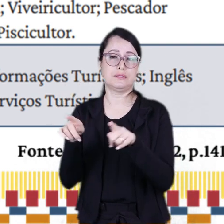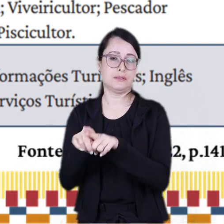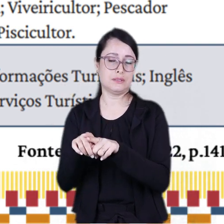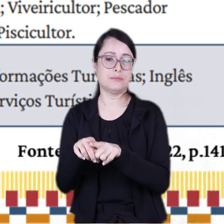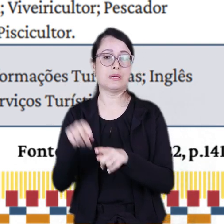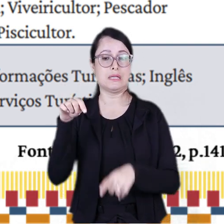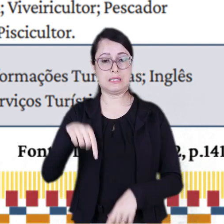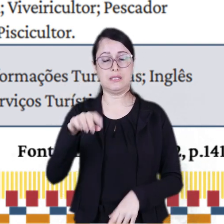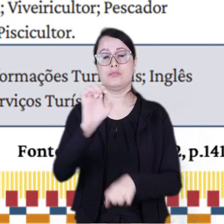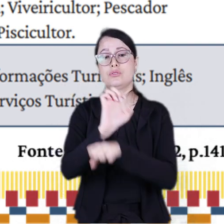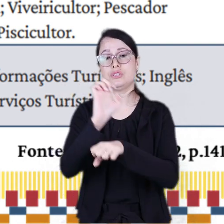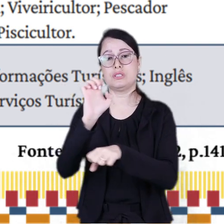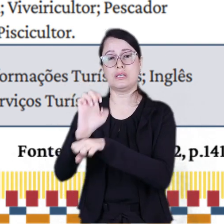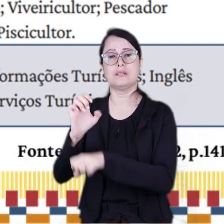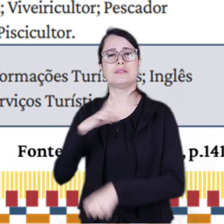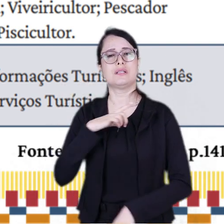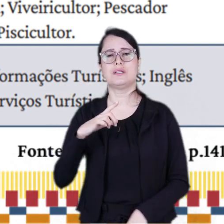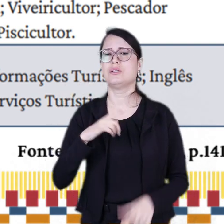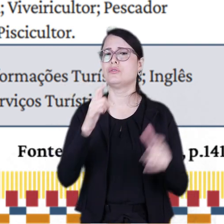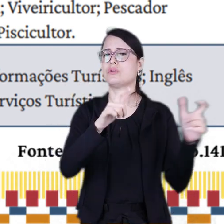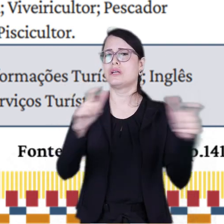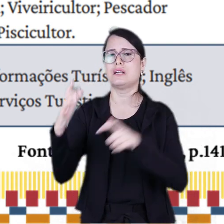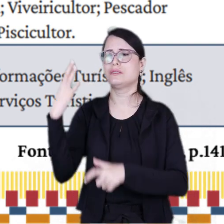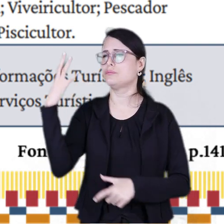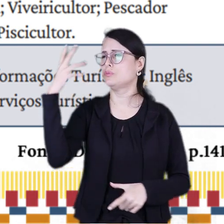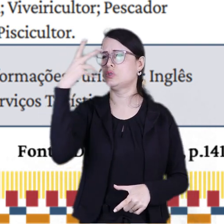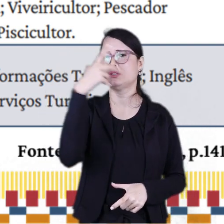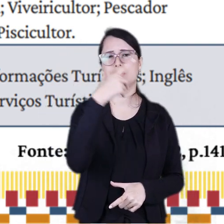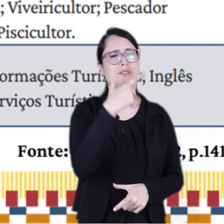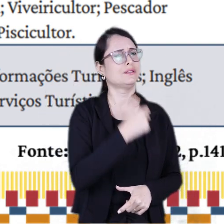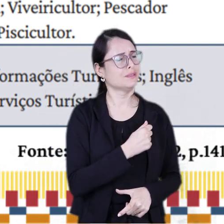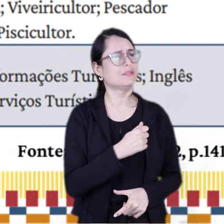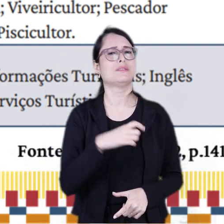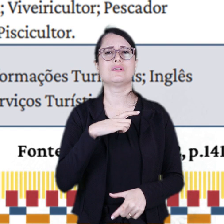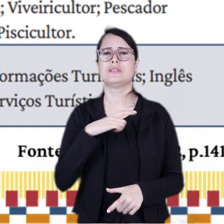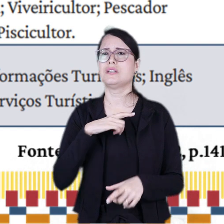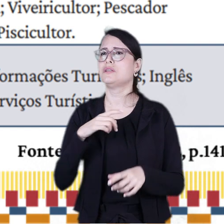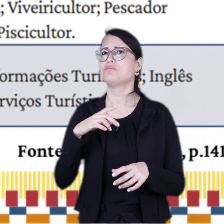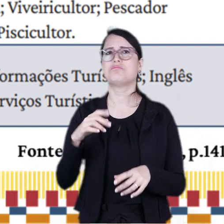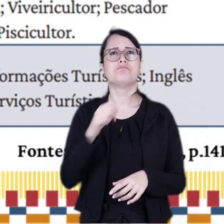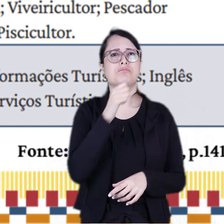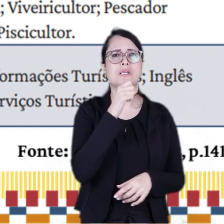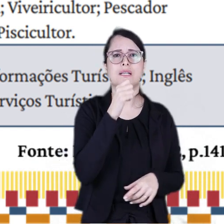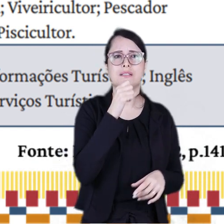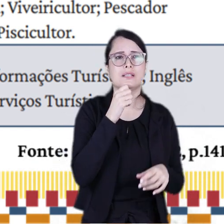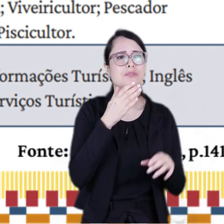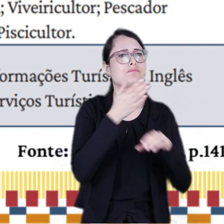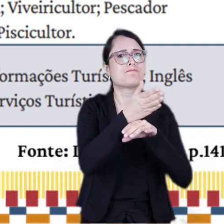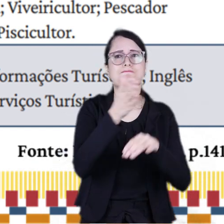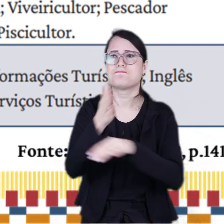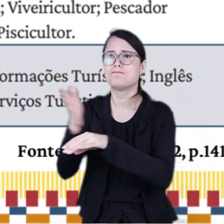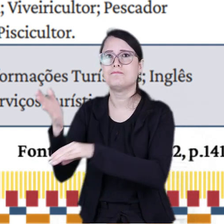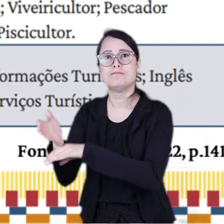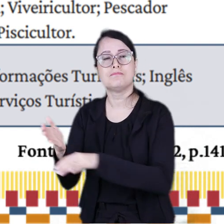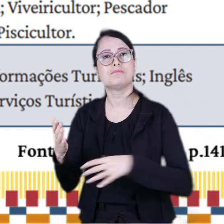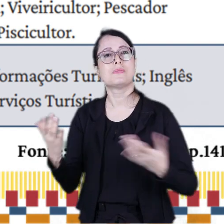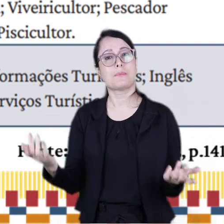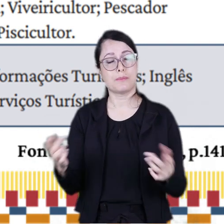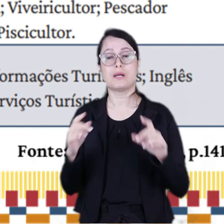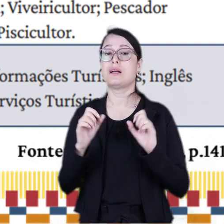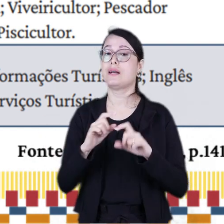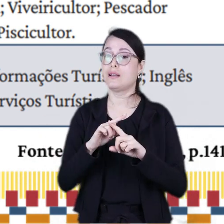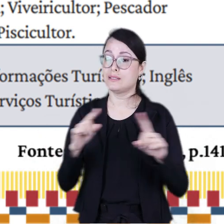regionais do estado onde pode ser desenvolvido o curso de guia de turismo de eventos de hospedagem nós sabemos que nós estamos